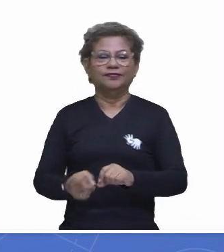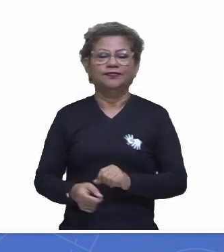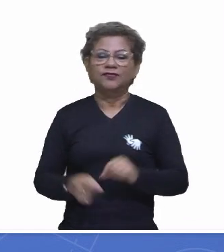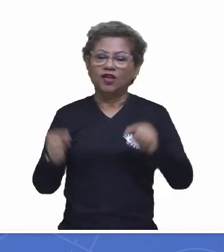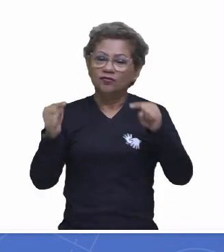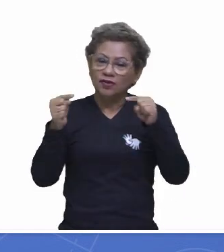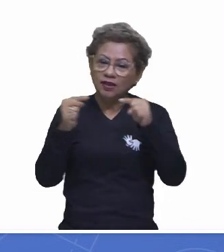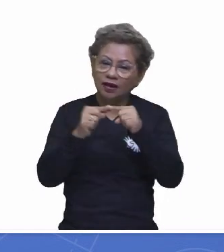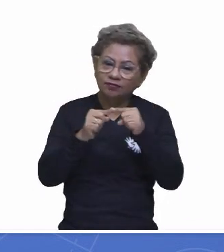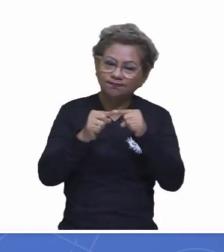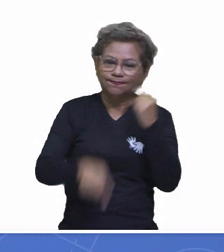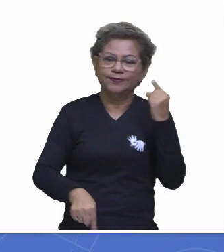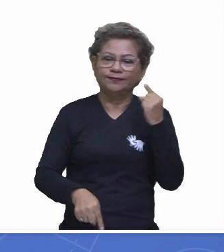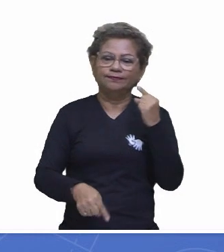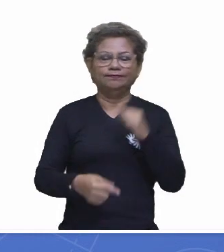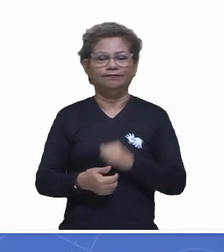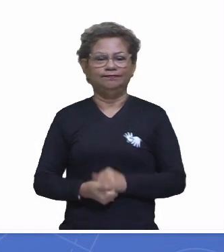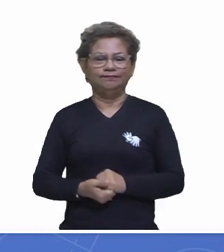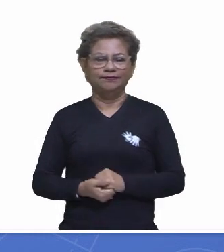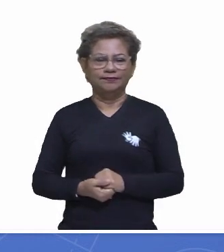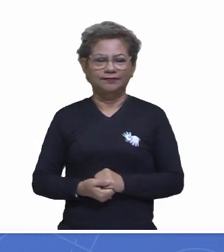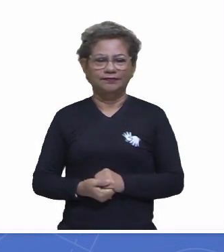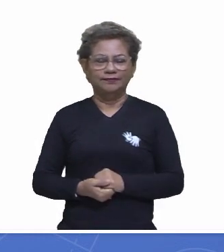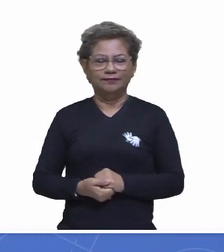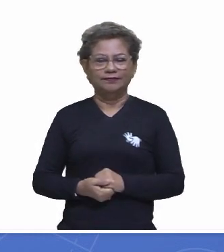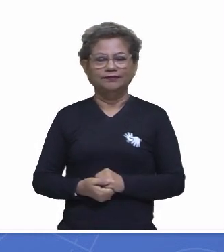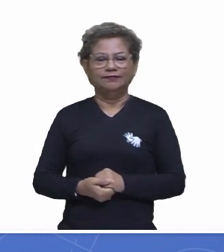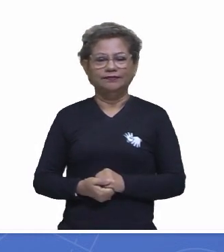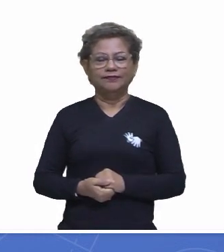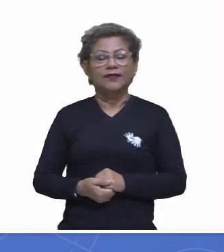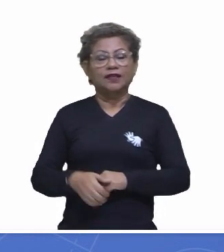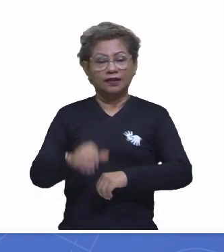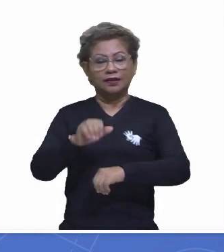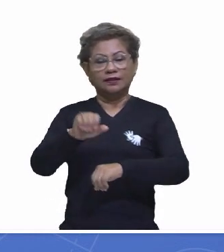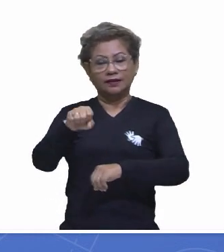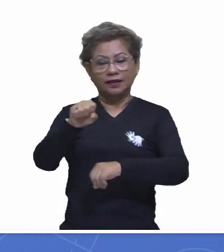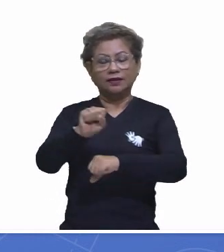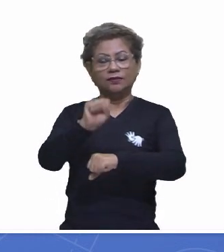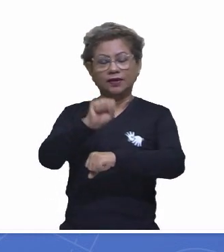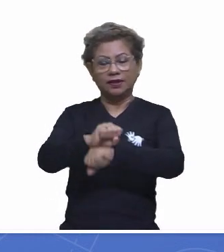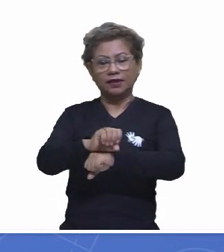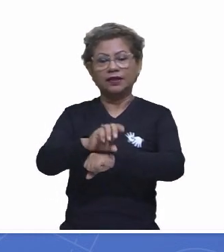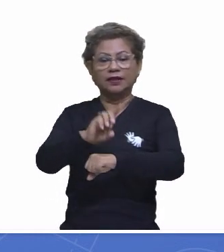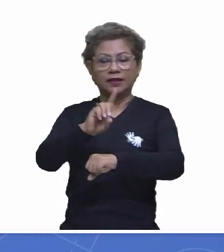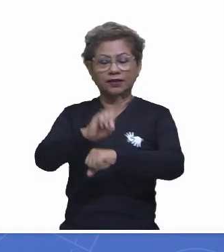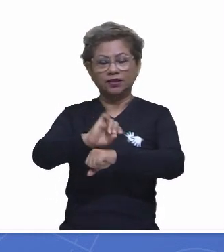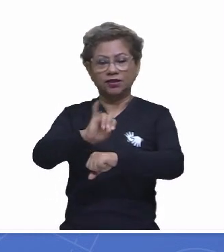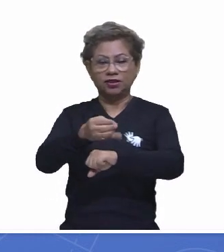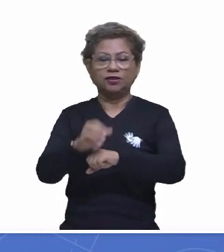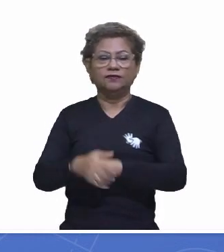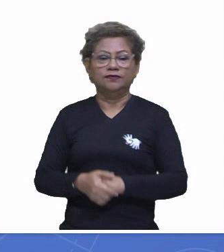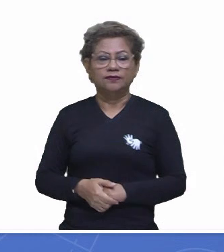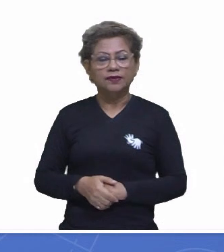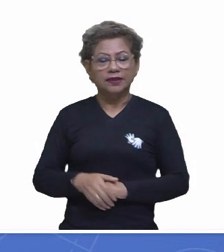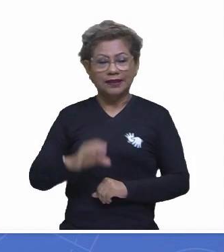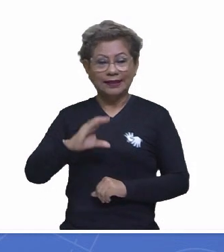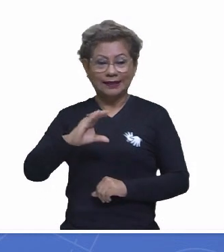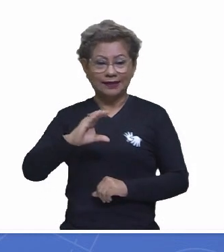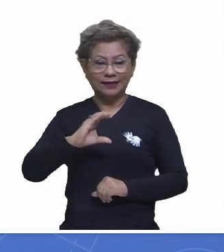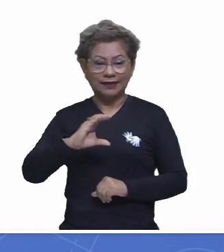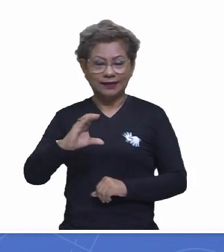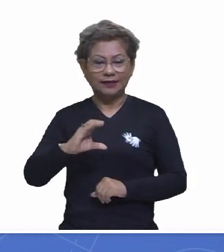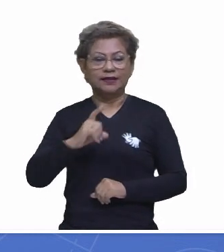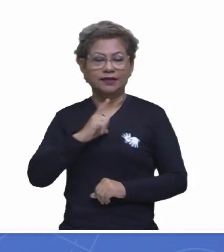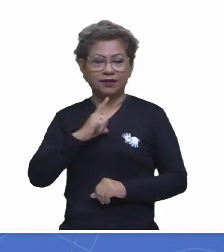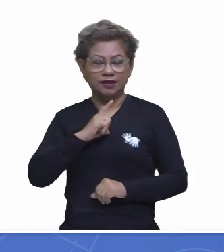está correta. E nós temos short, que também é um adjetivo. Na letra C, nós temos então